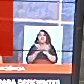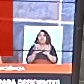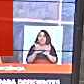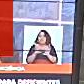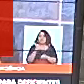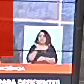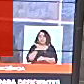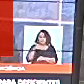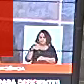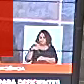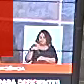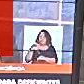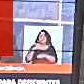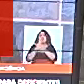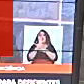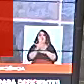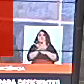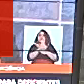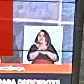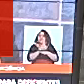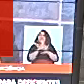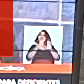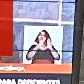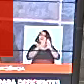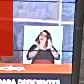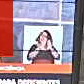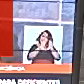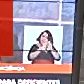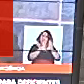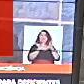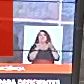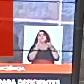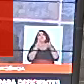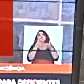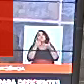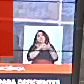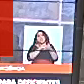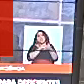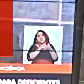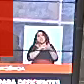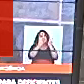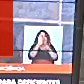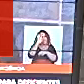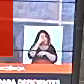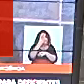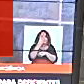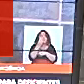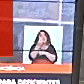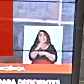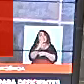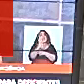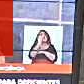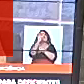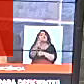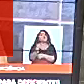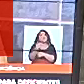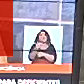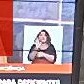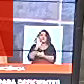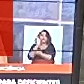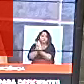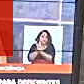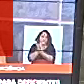da Assembleia e das discussões a respeito do tema, e eventualmente até para tomar alguma medida extrajudicial ou judicial